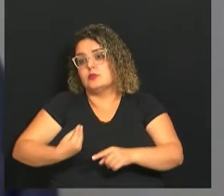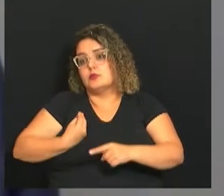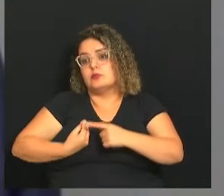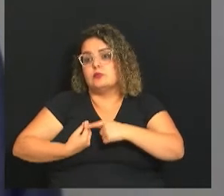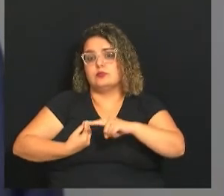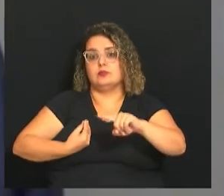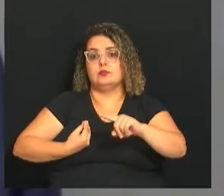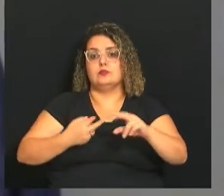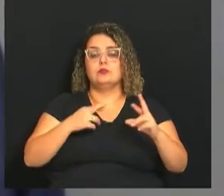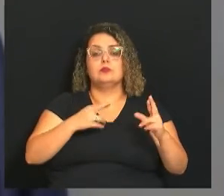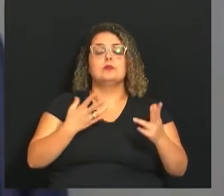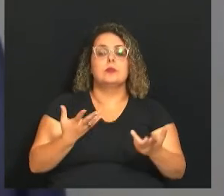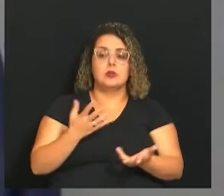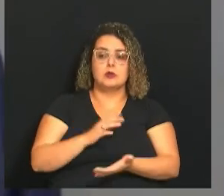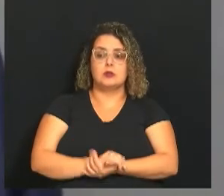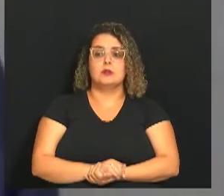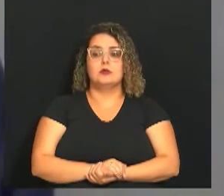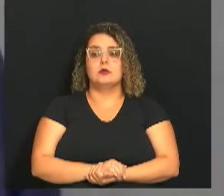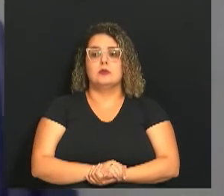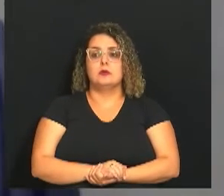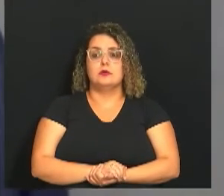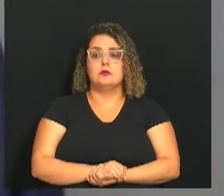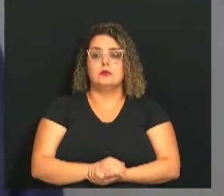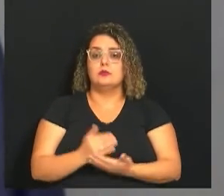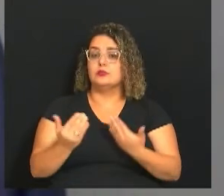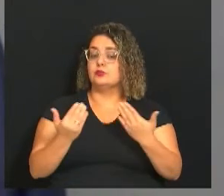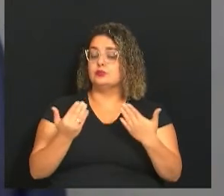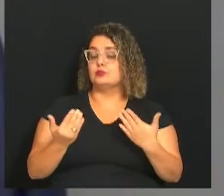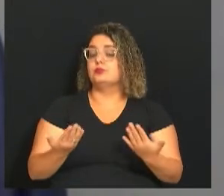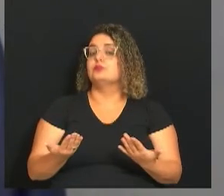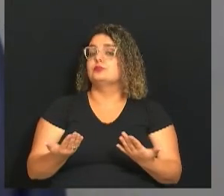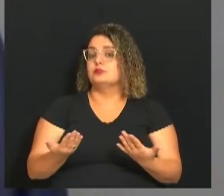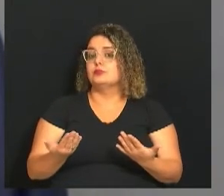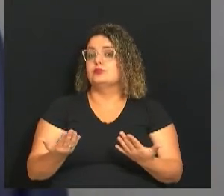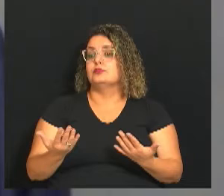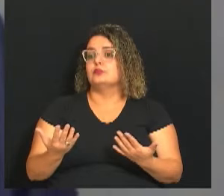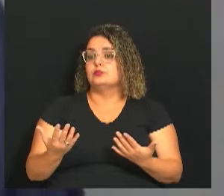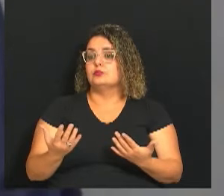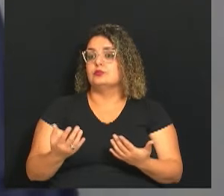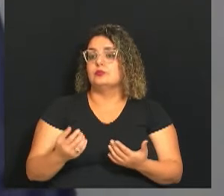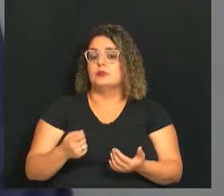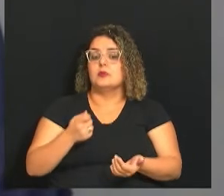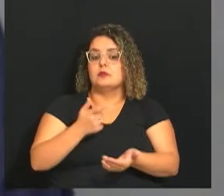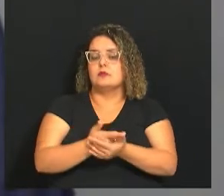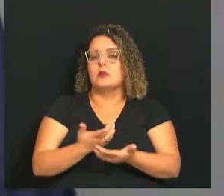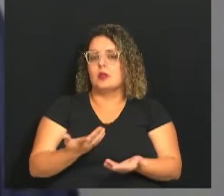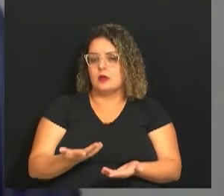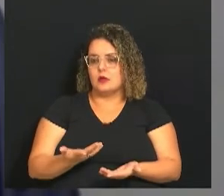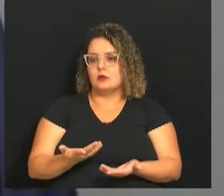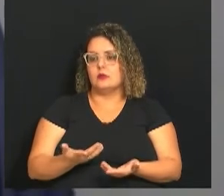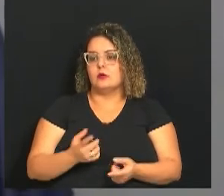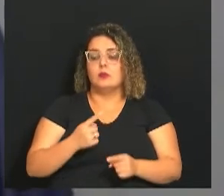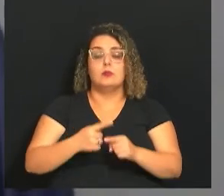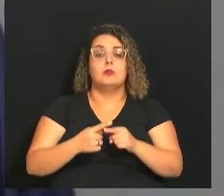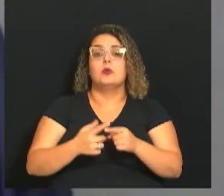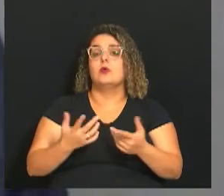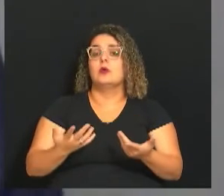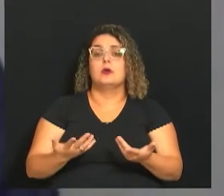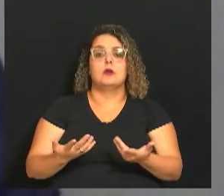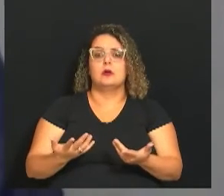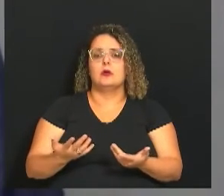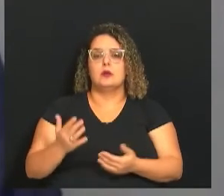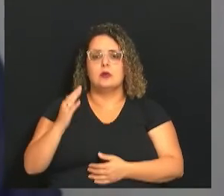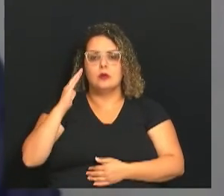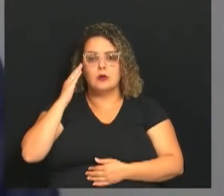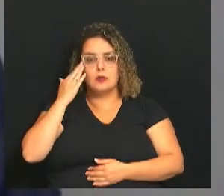expectativa. Você tem ideia do tamanho do passivo da indenização. E tudo por quê? O entendimento de que o